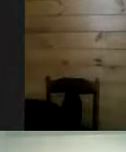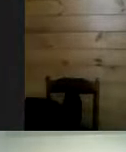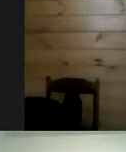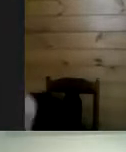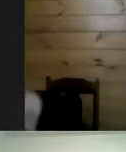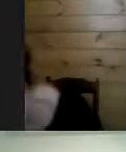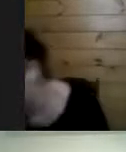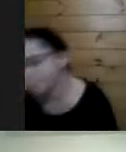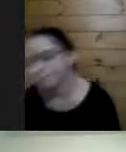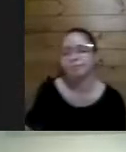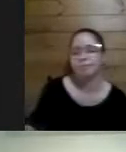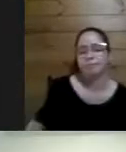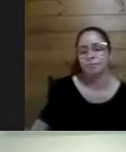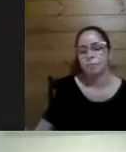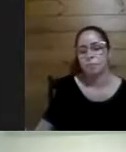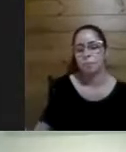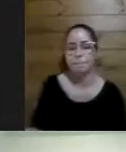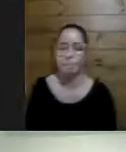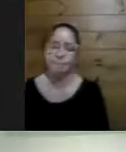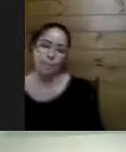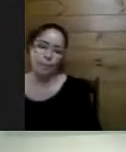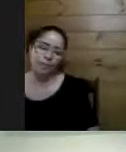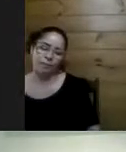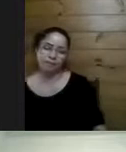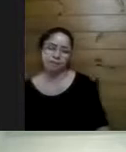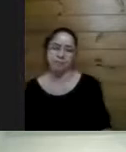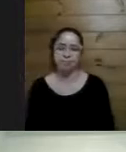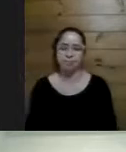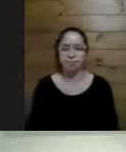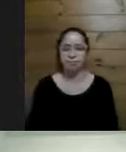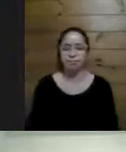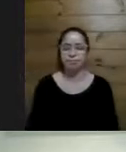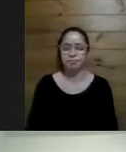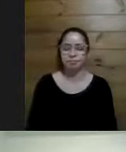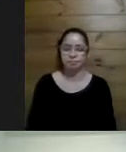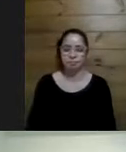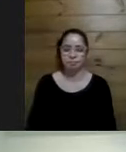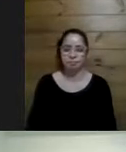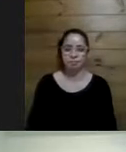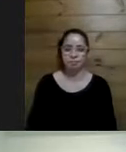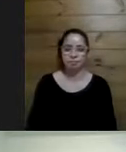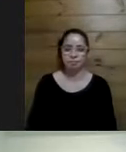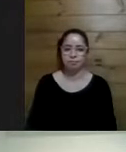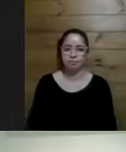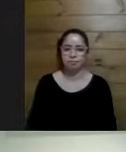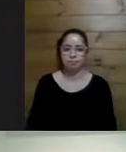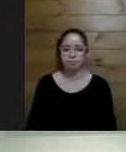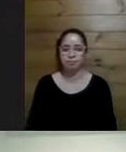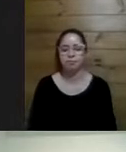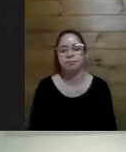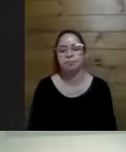Marinho, presidente da subseção de Biguaçu. Está com a palavra para fazer a chamada e a oração aos seus afiliados. Por